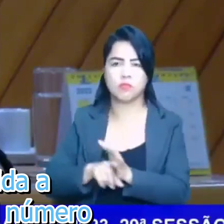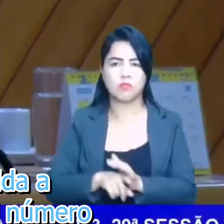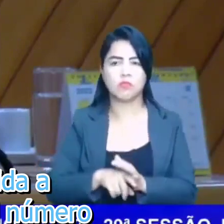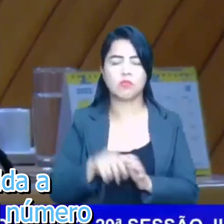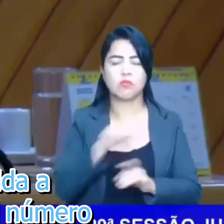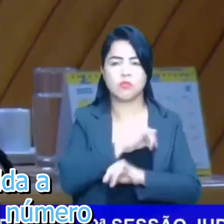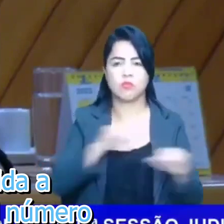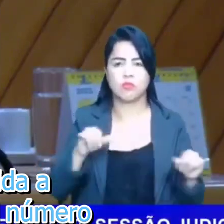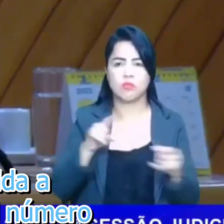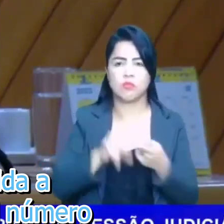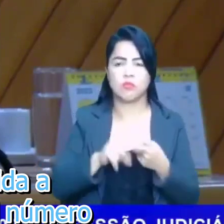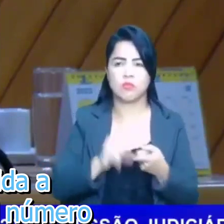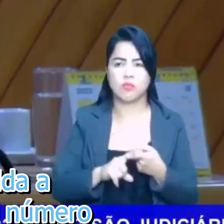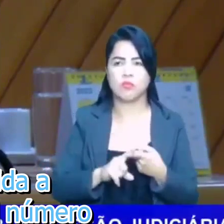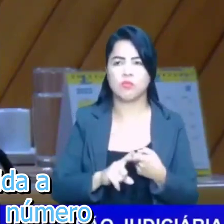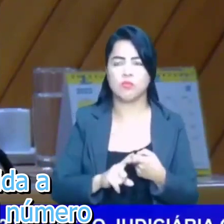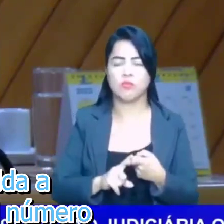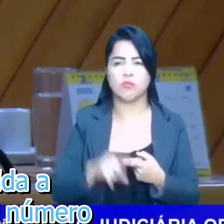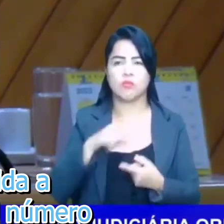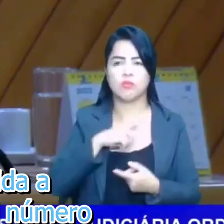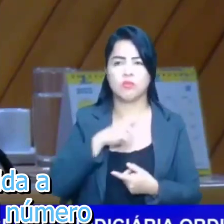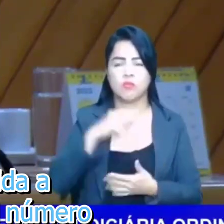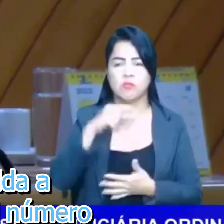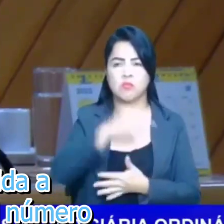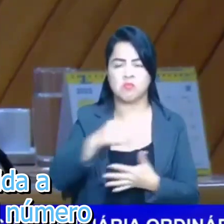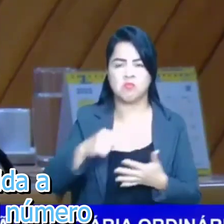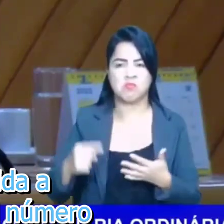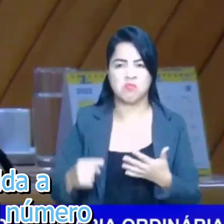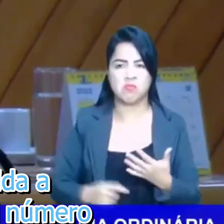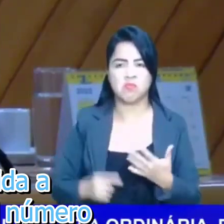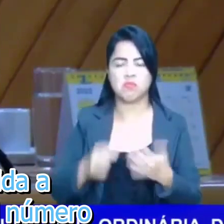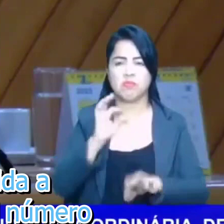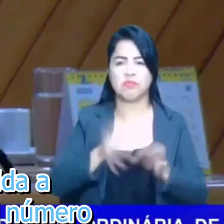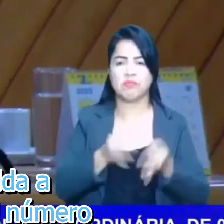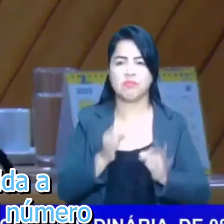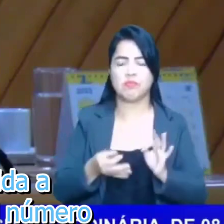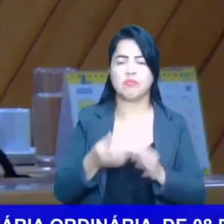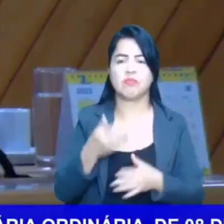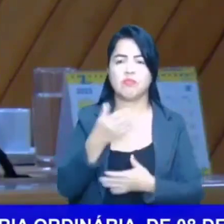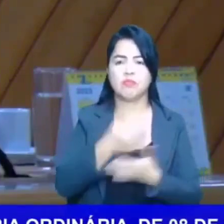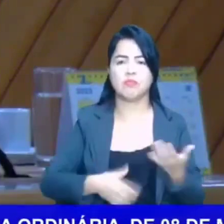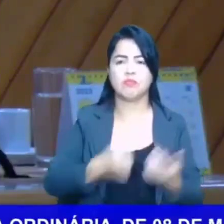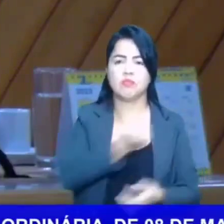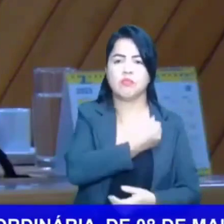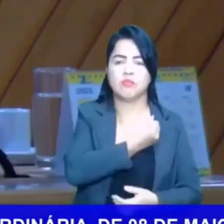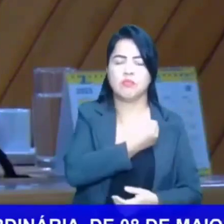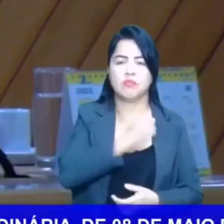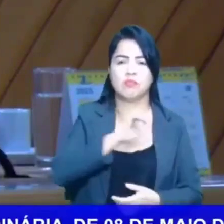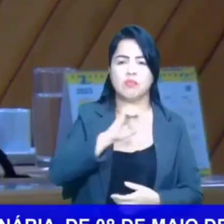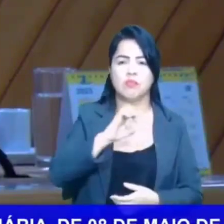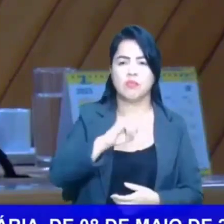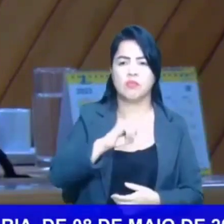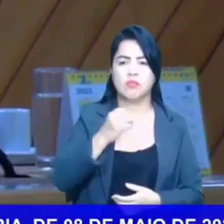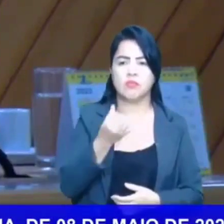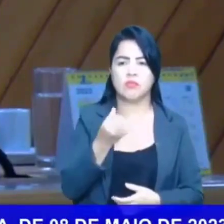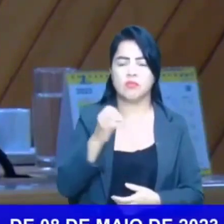tal fato, submetido à apreciação judicial por meio da representação eleitoral número